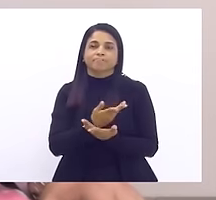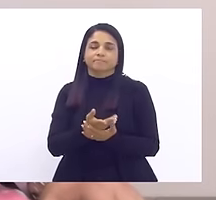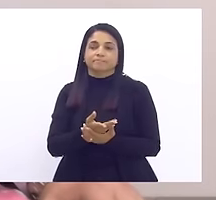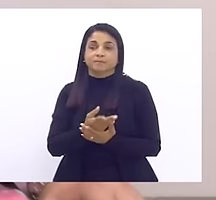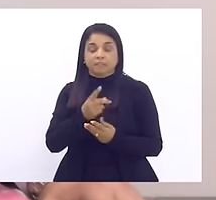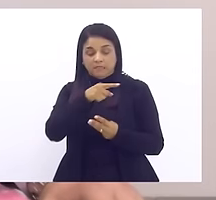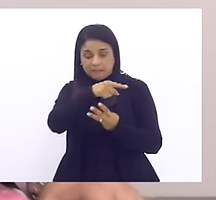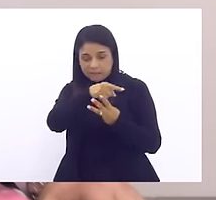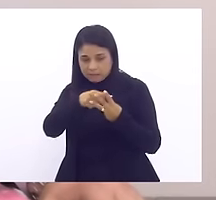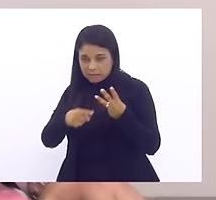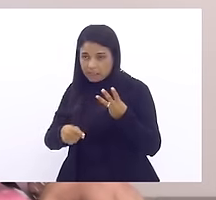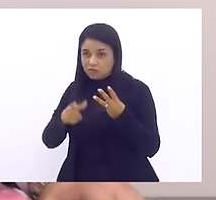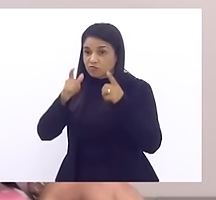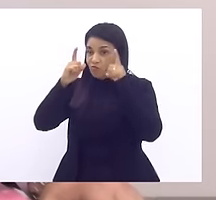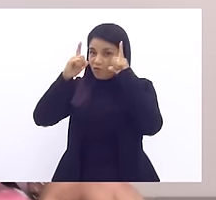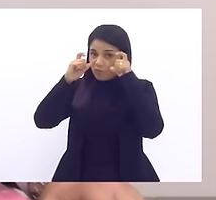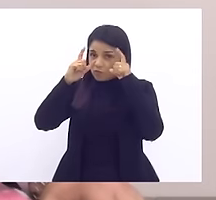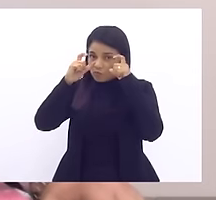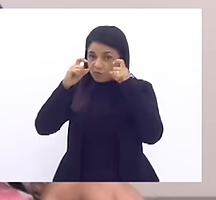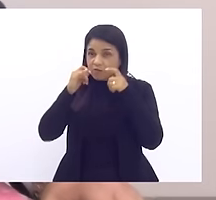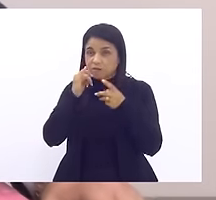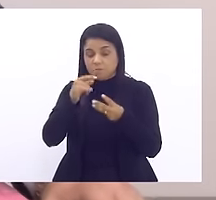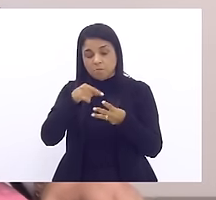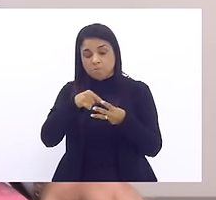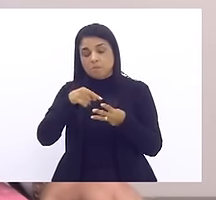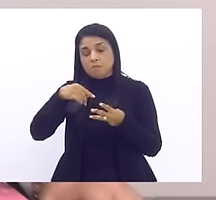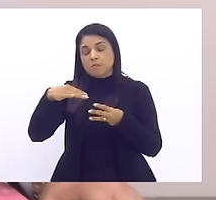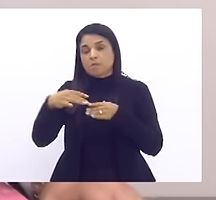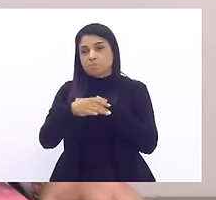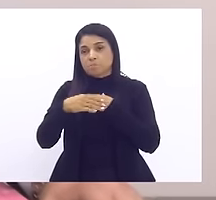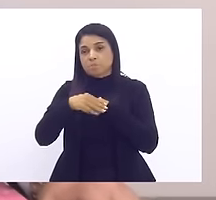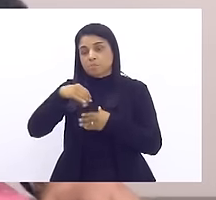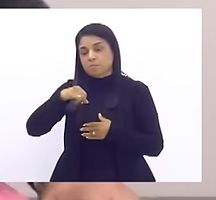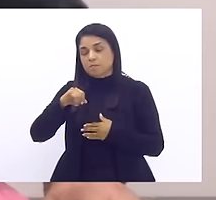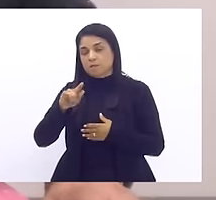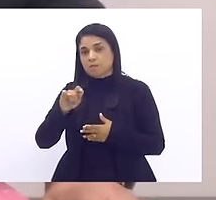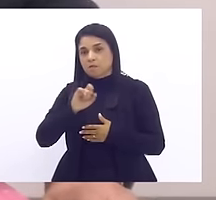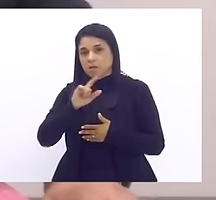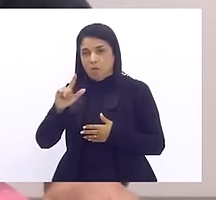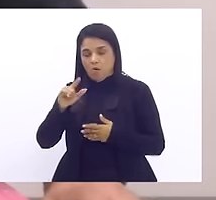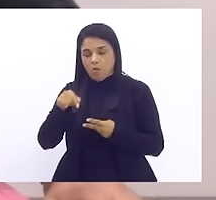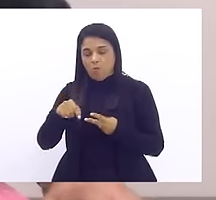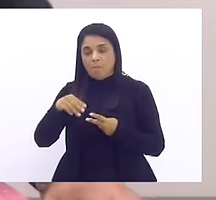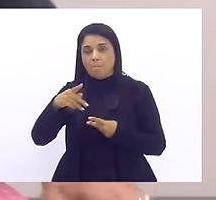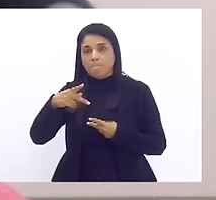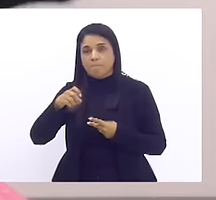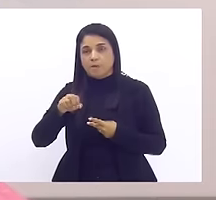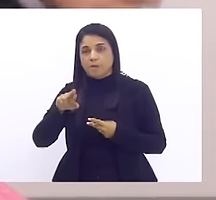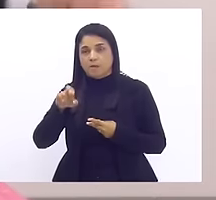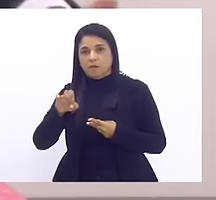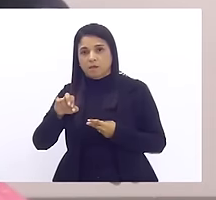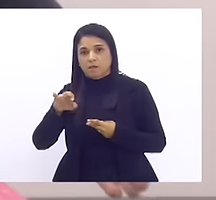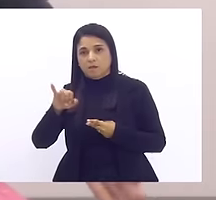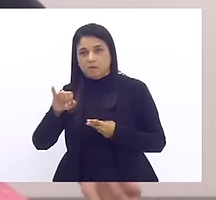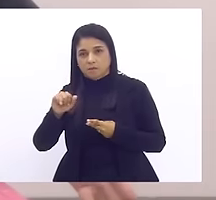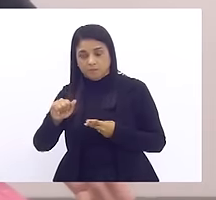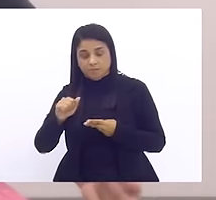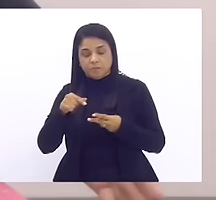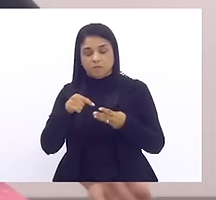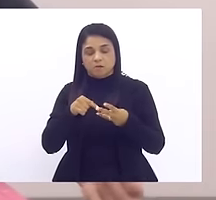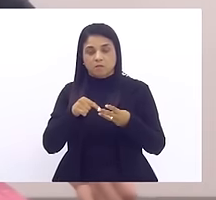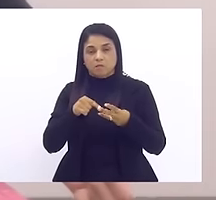relatos com fotografias o Miguel Pereira uma Itatiaia Vereador teve aqui com a gente e agora eu tô dando uma de de